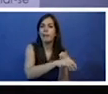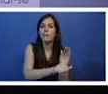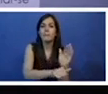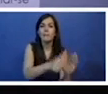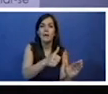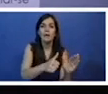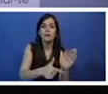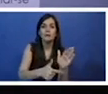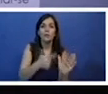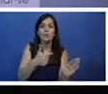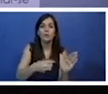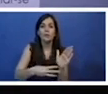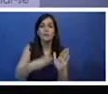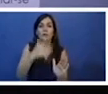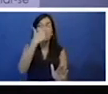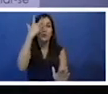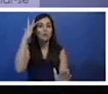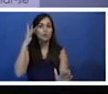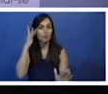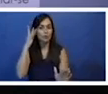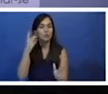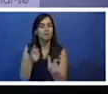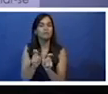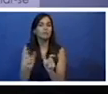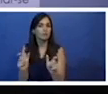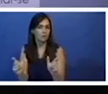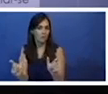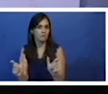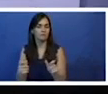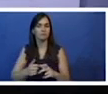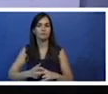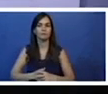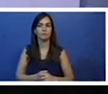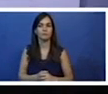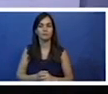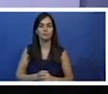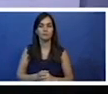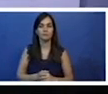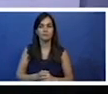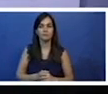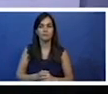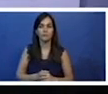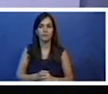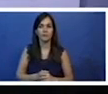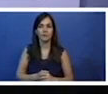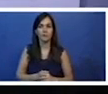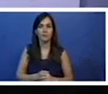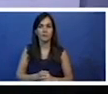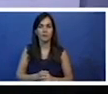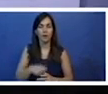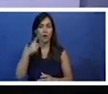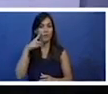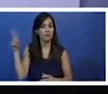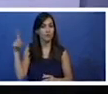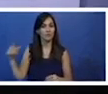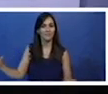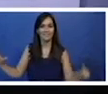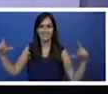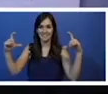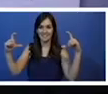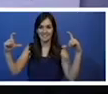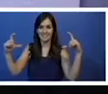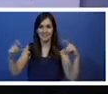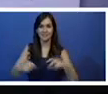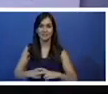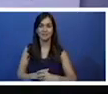segunda, terceira, do singular, primeira, segunda, terceira, do plural, certo? Olha uma